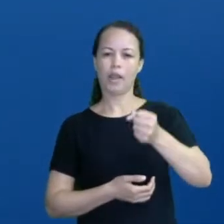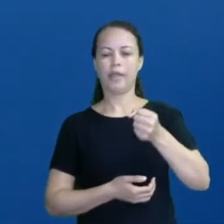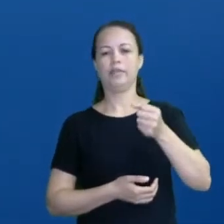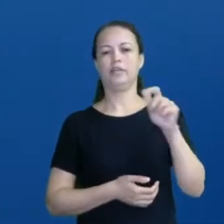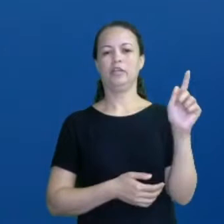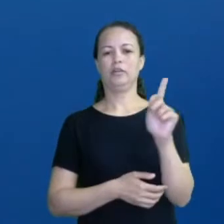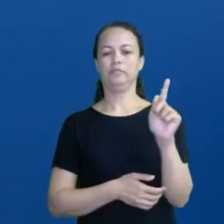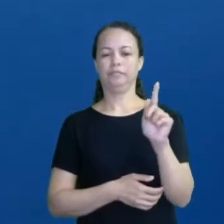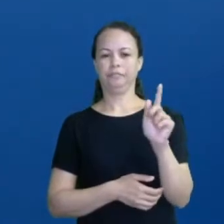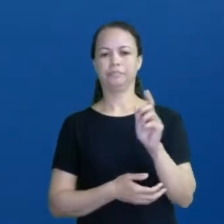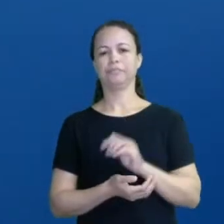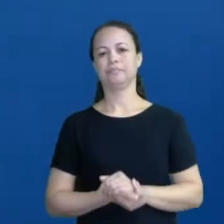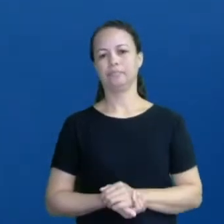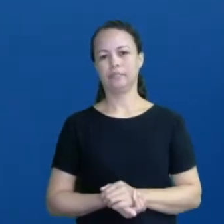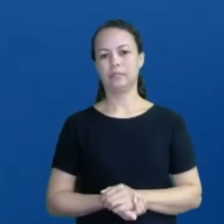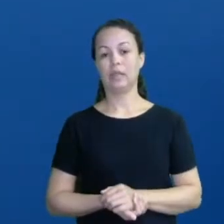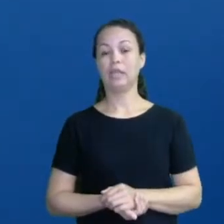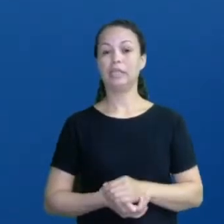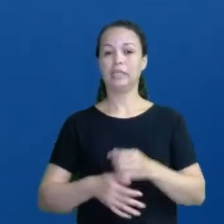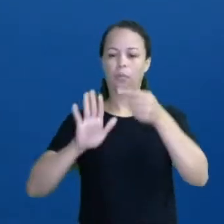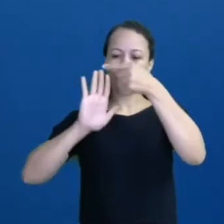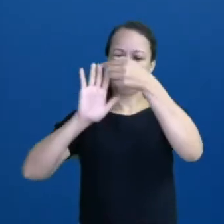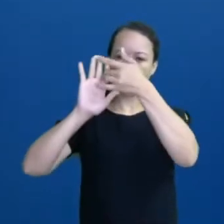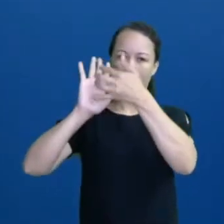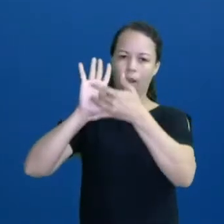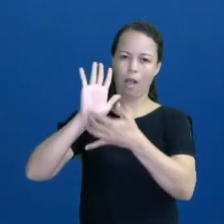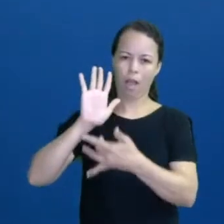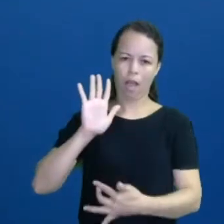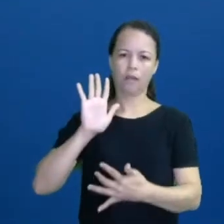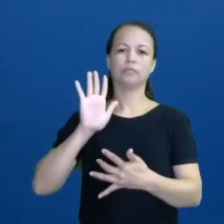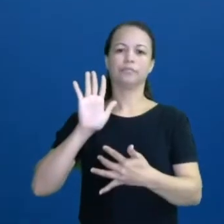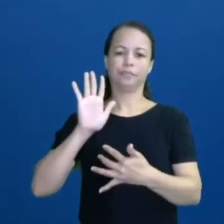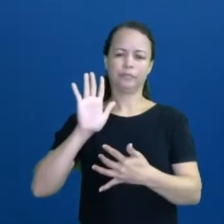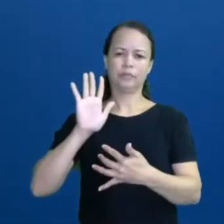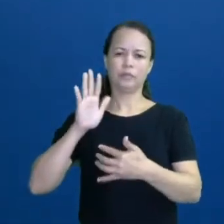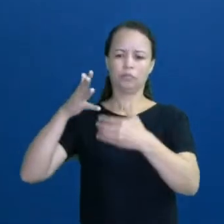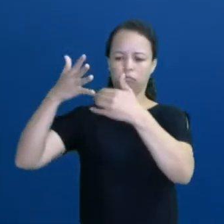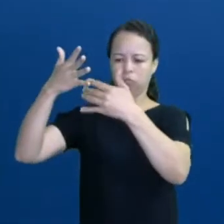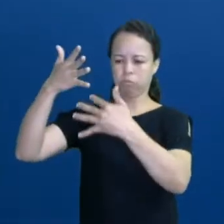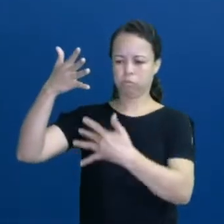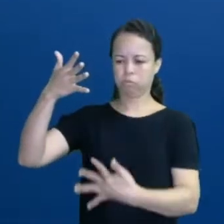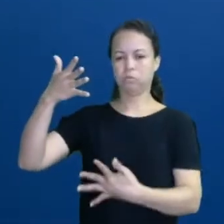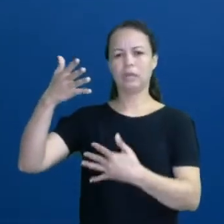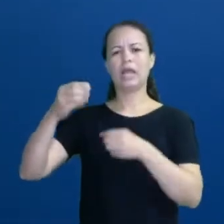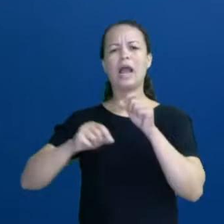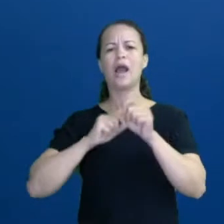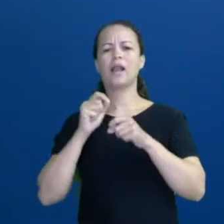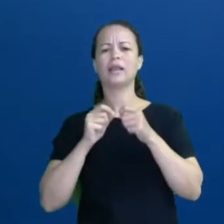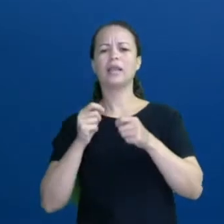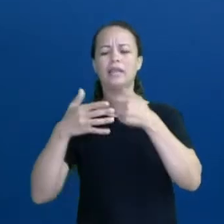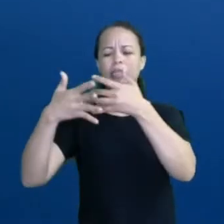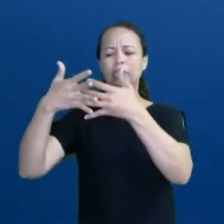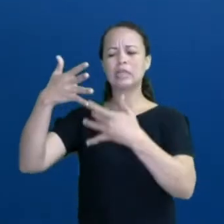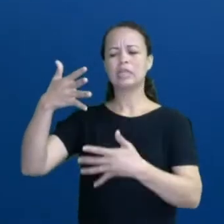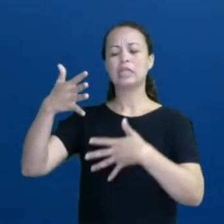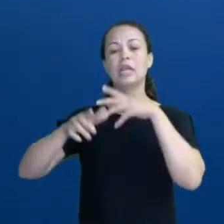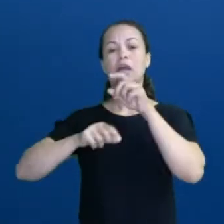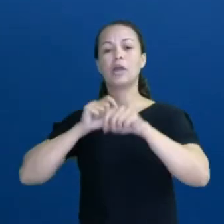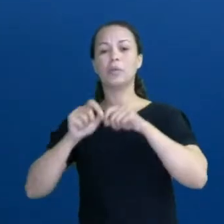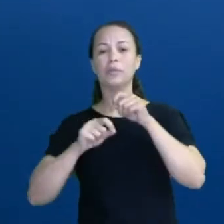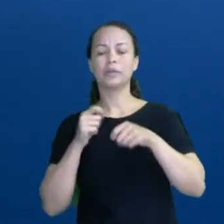e refrigerante. Então tá aqui a listinha. E o que é essa lista? A função das listas